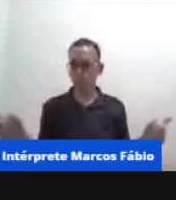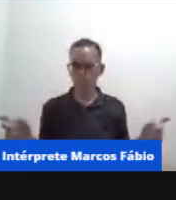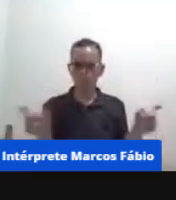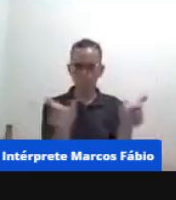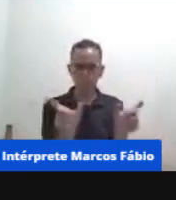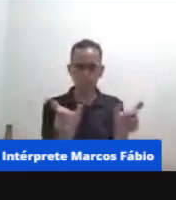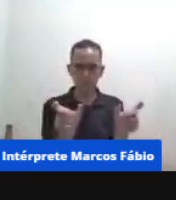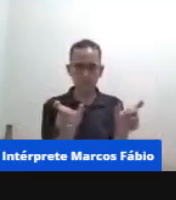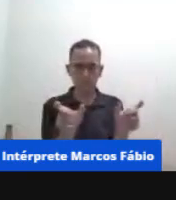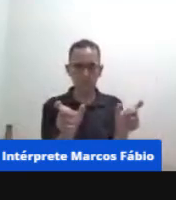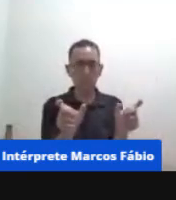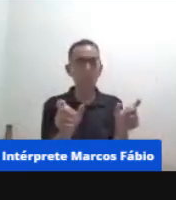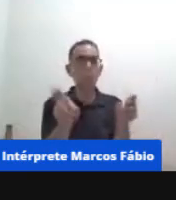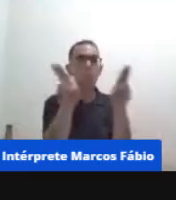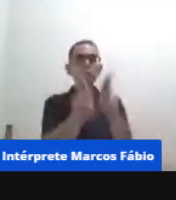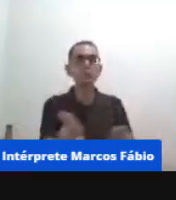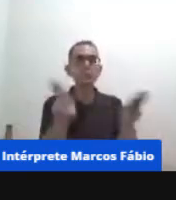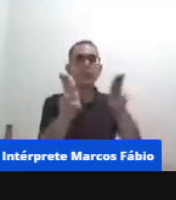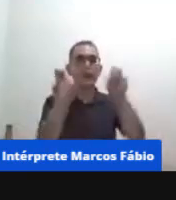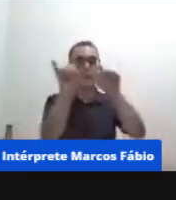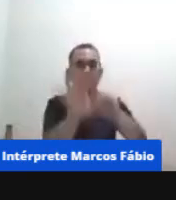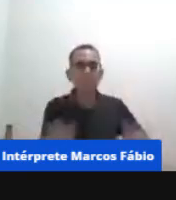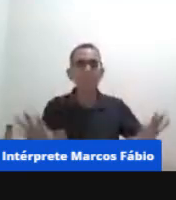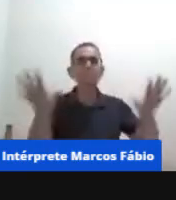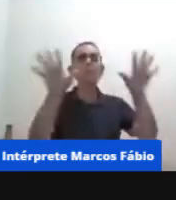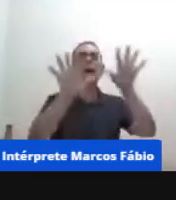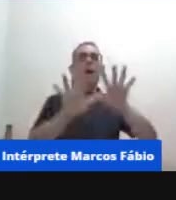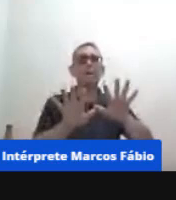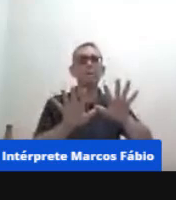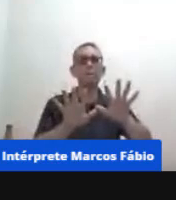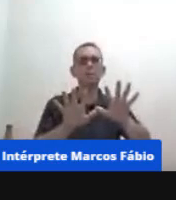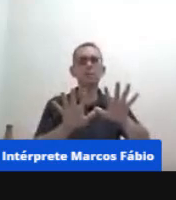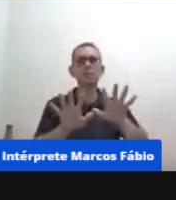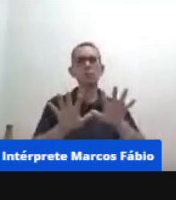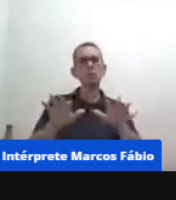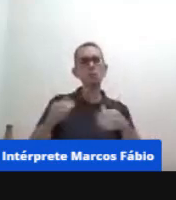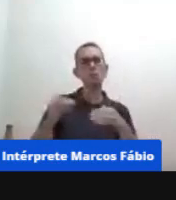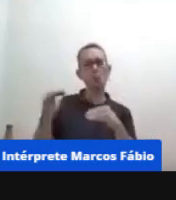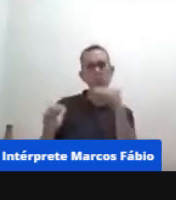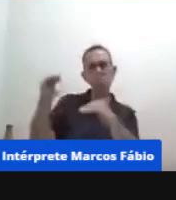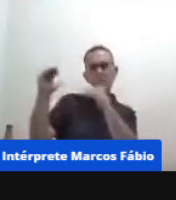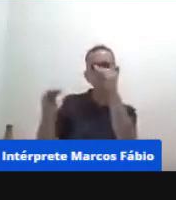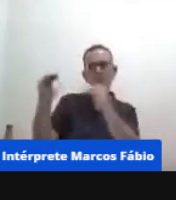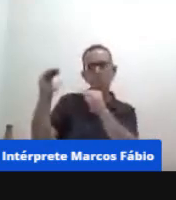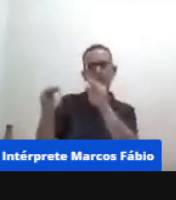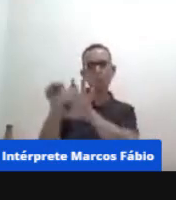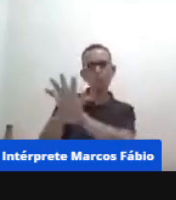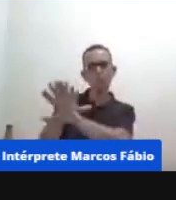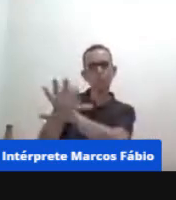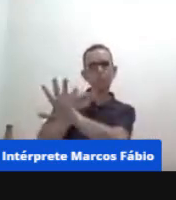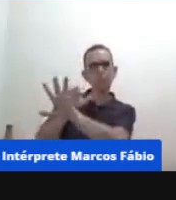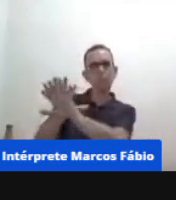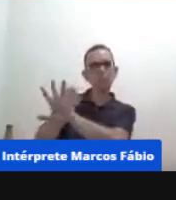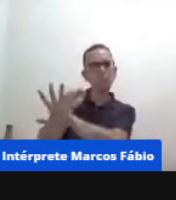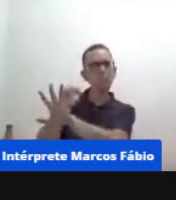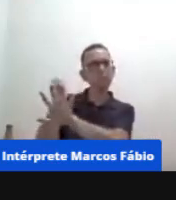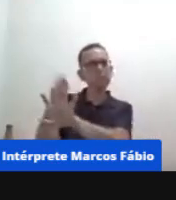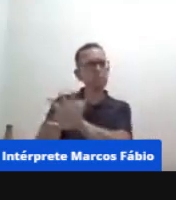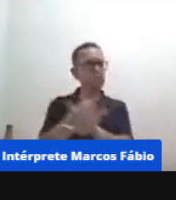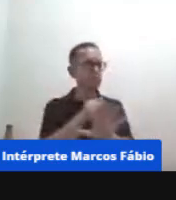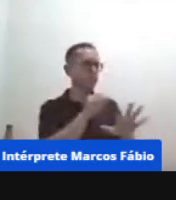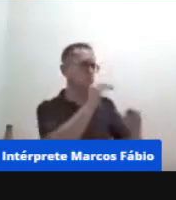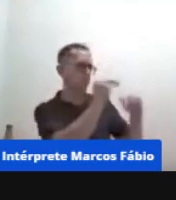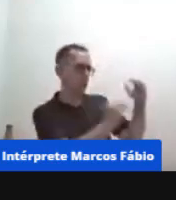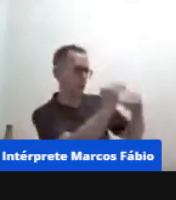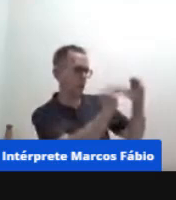preciso conhecer que nível de abstração essa criança está para eu proporcionar a imagem, a figura mais adequada. Se